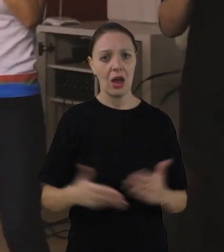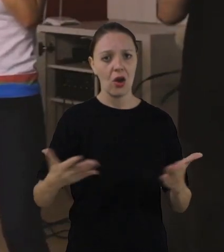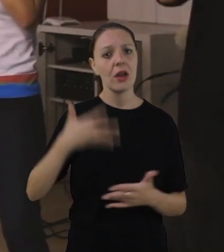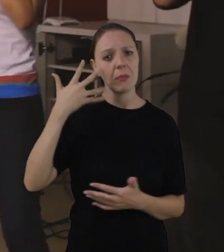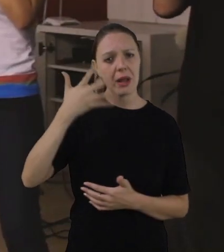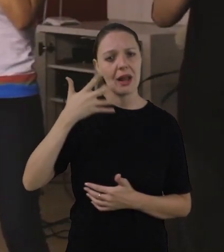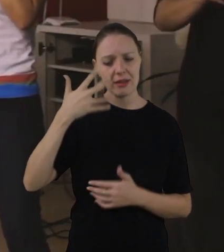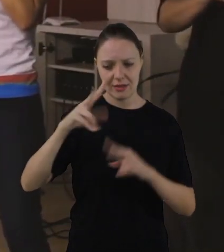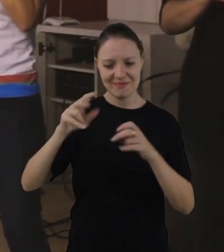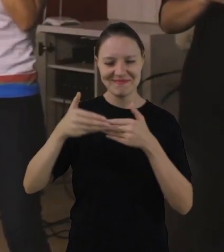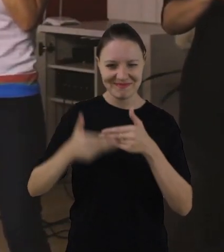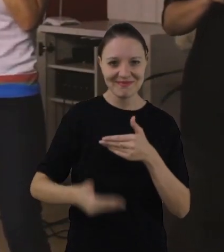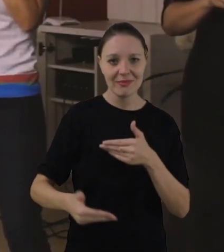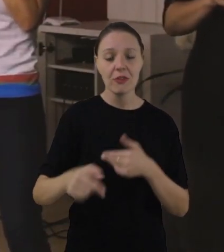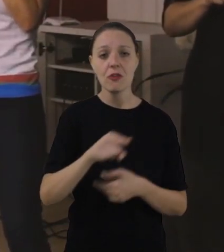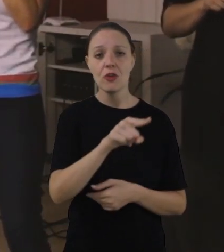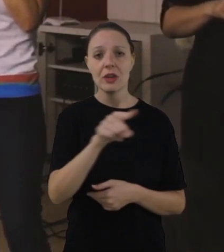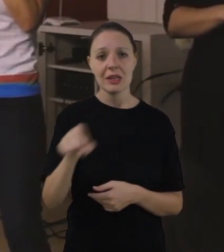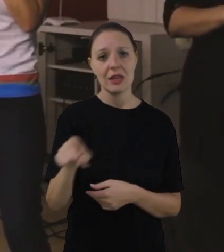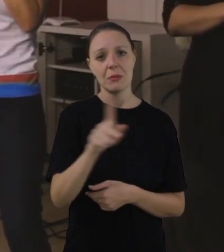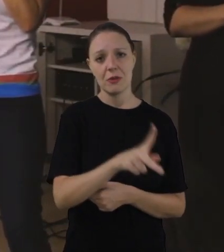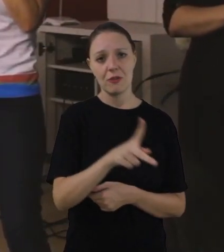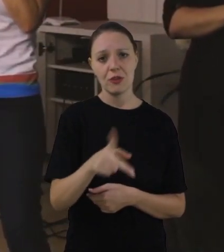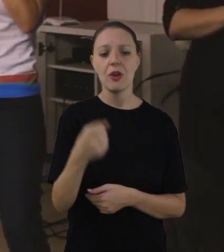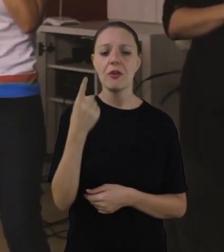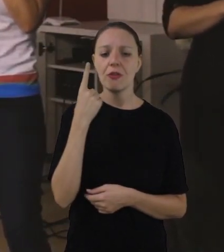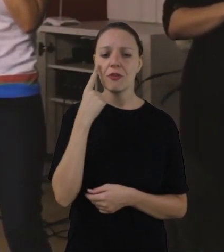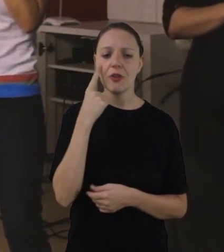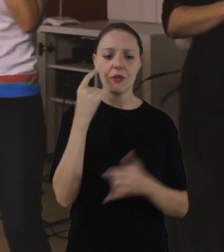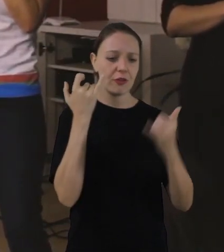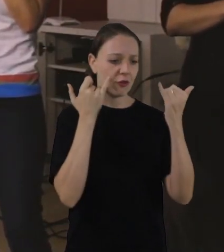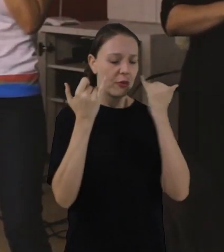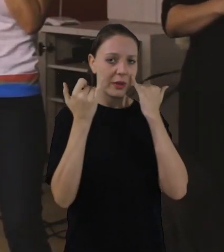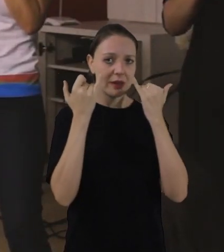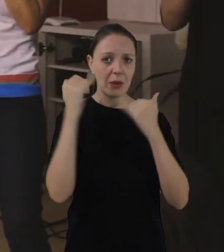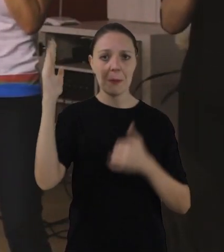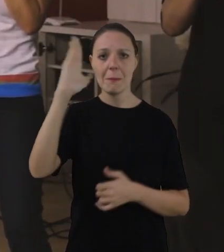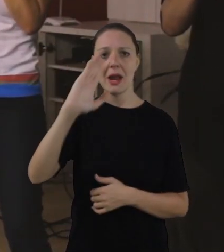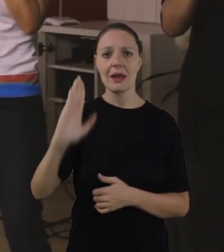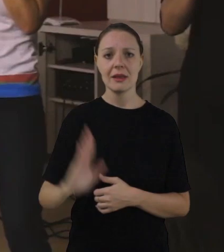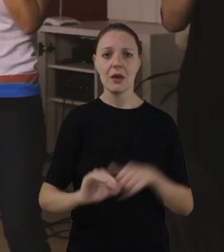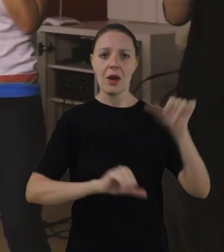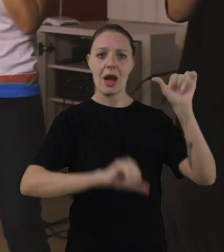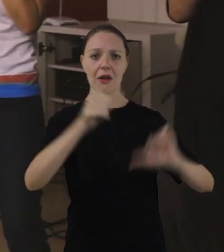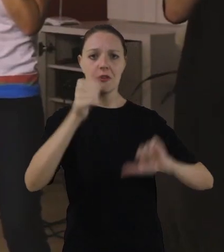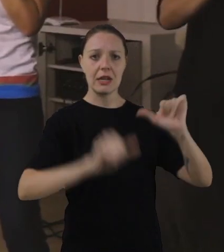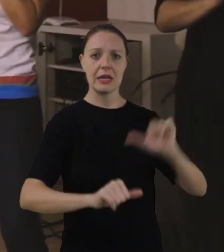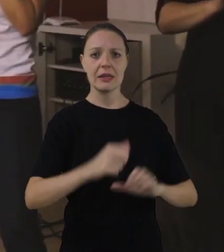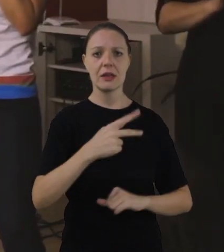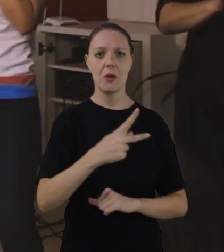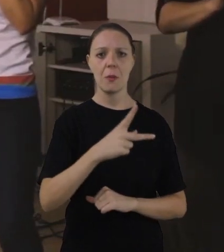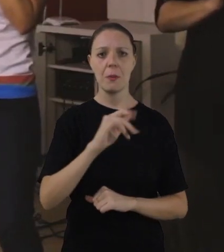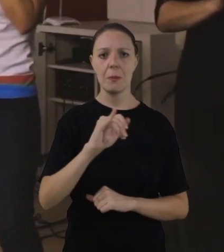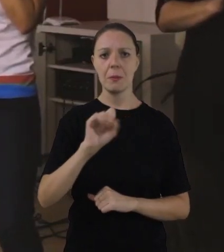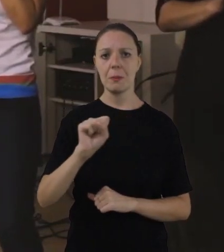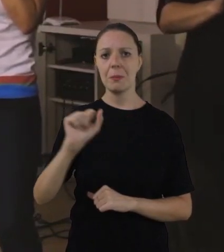da palestra, que vocês são professores, vocês já devem ter visto os dados do PISA do Brasil e a colocação do